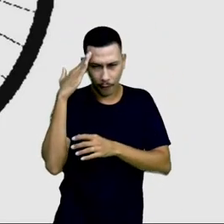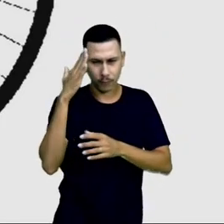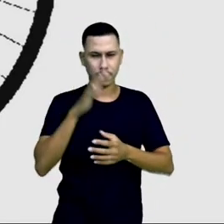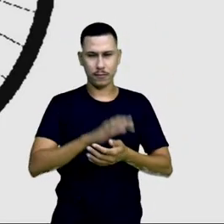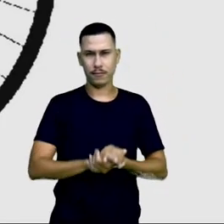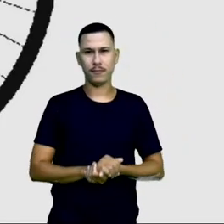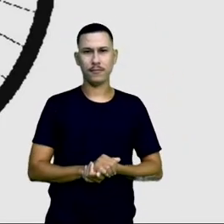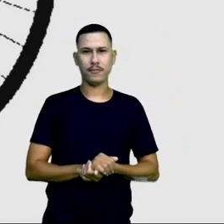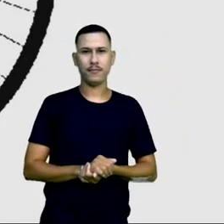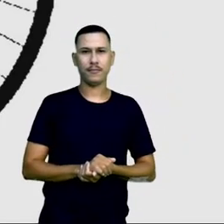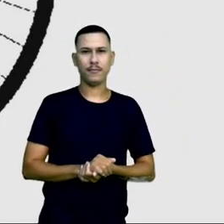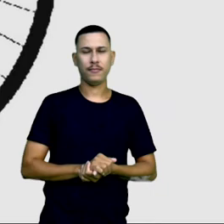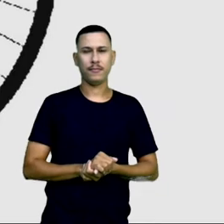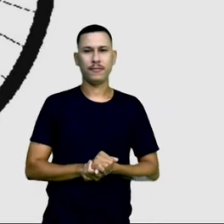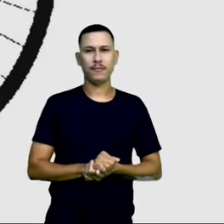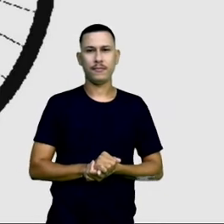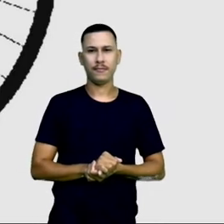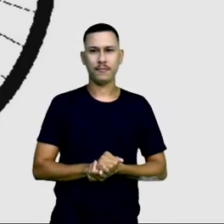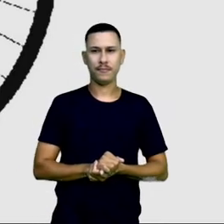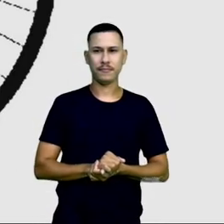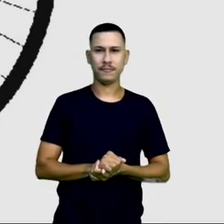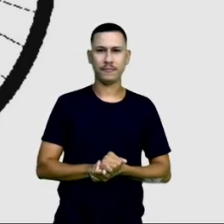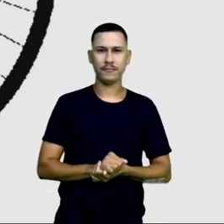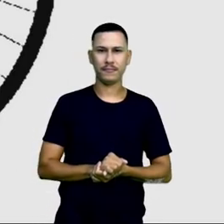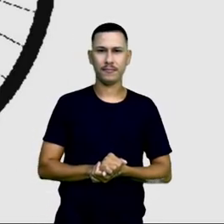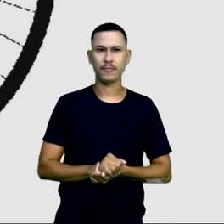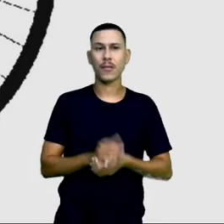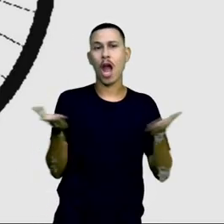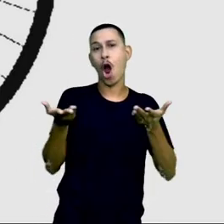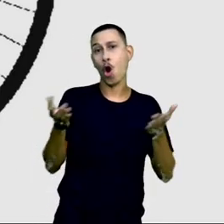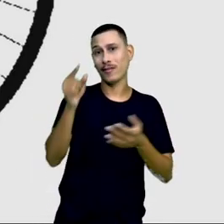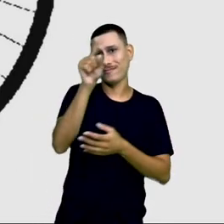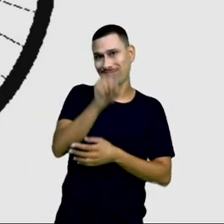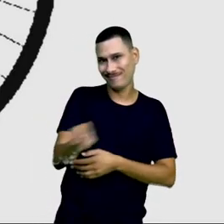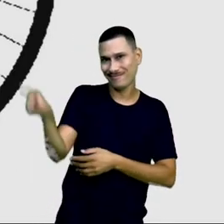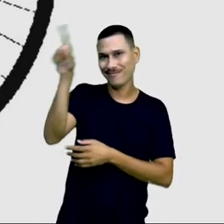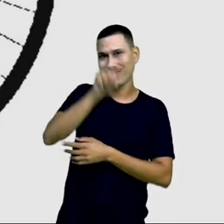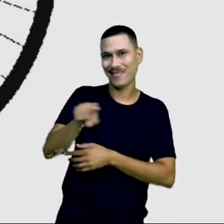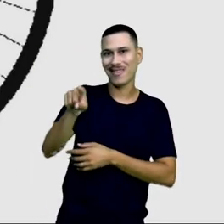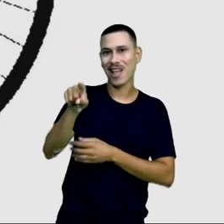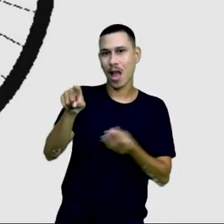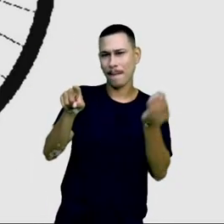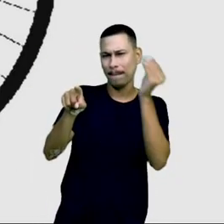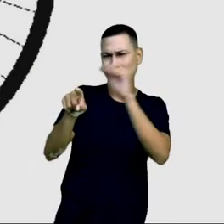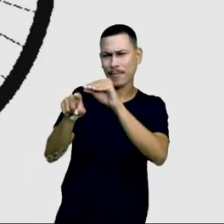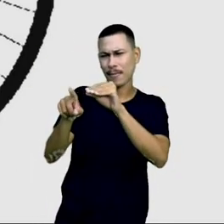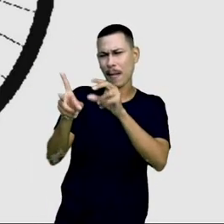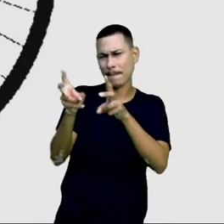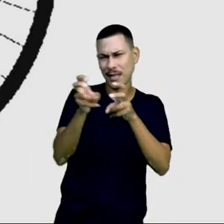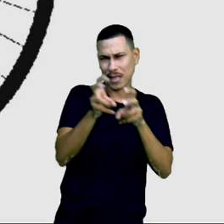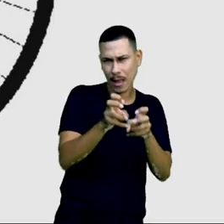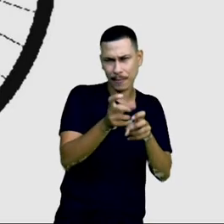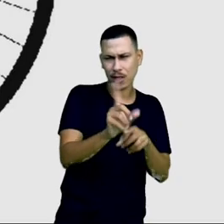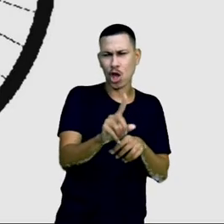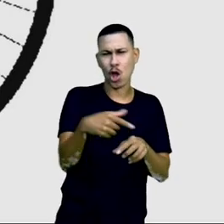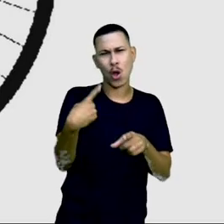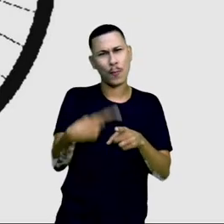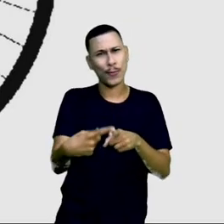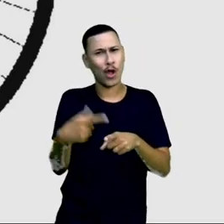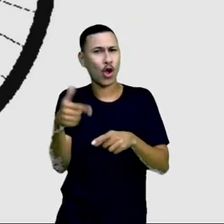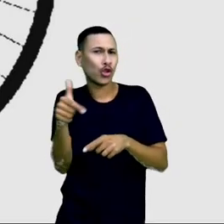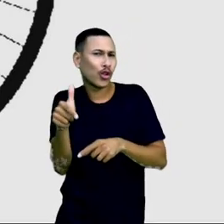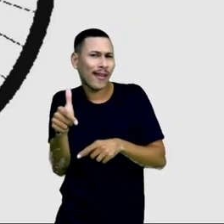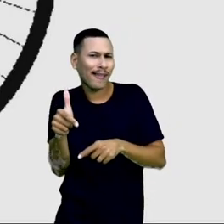tamanho, por exemplo. Certo? E o círculo, a gente não consegue perceber? Não, porque a gente